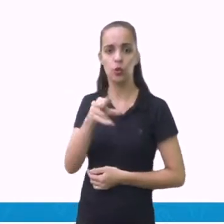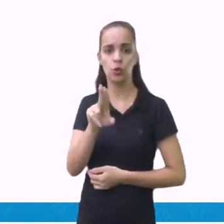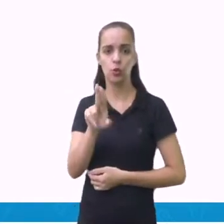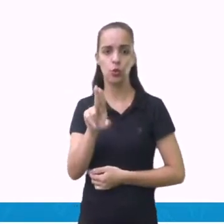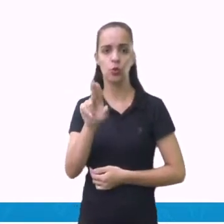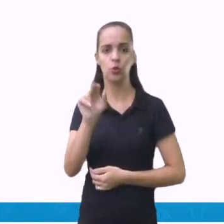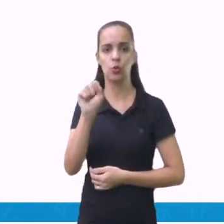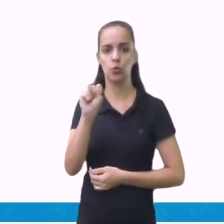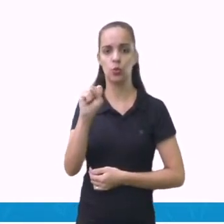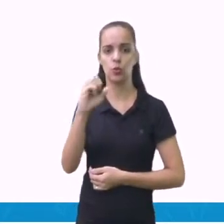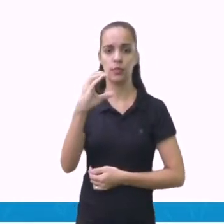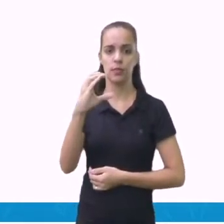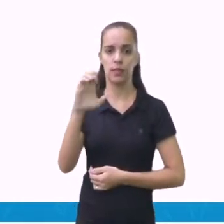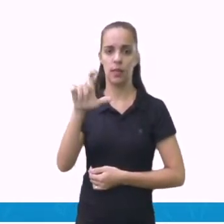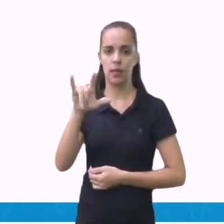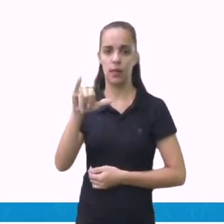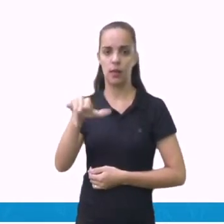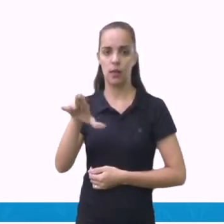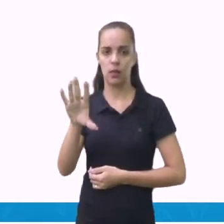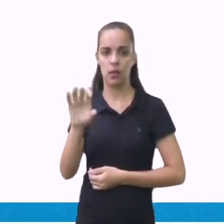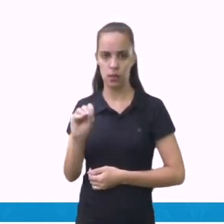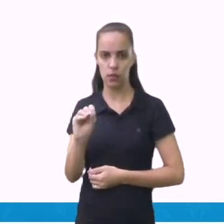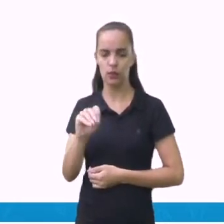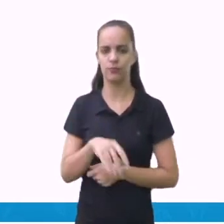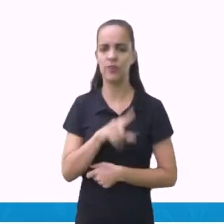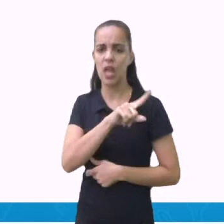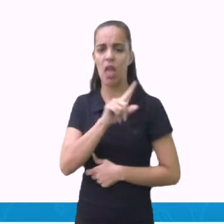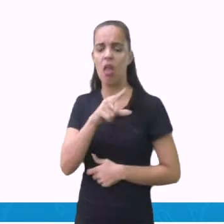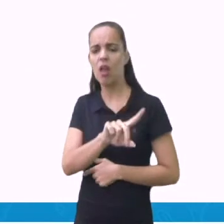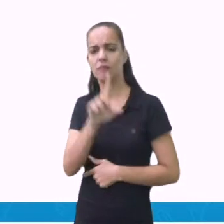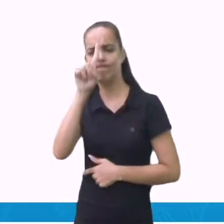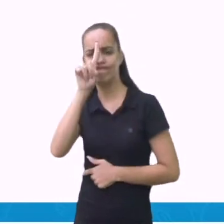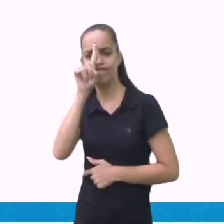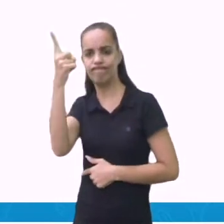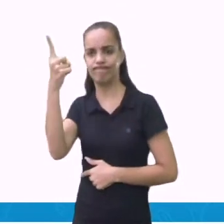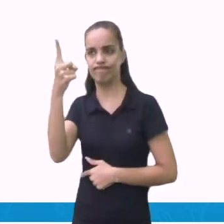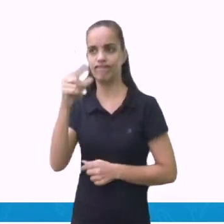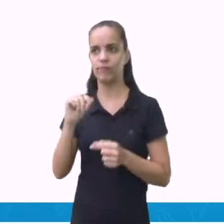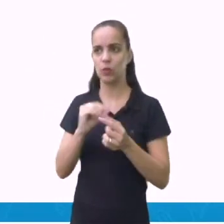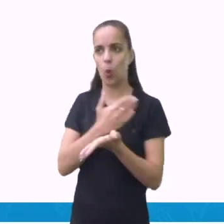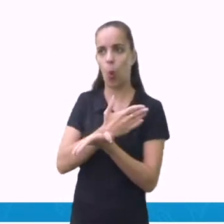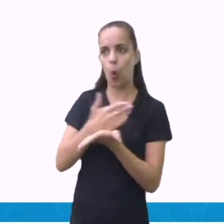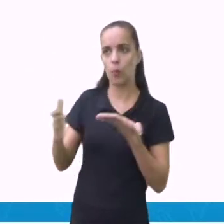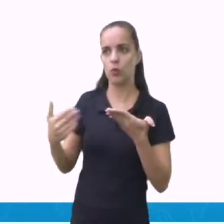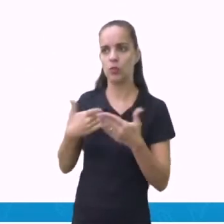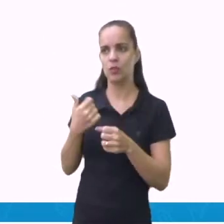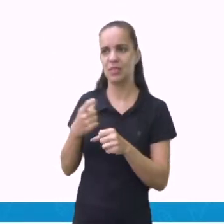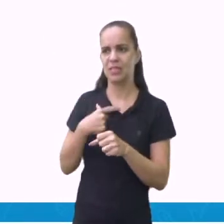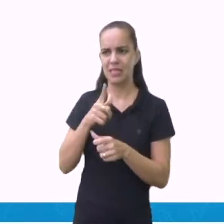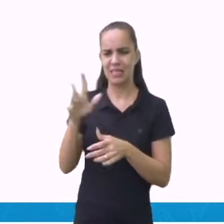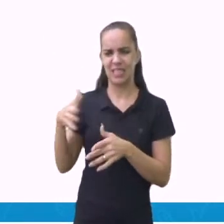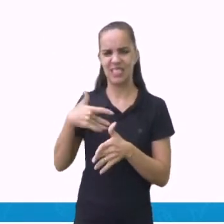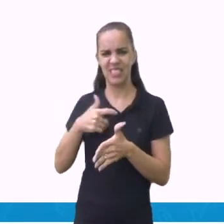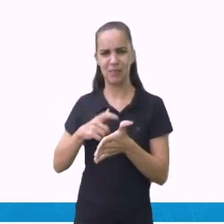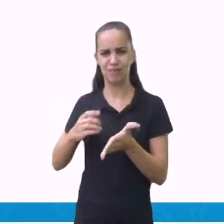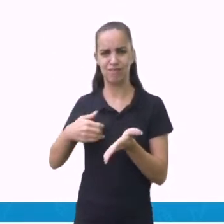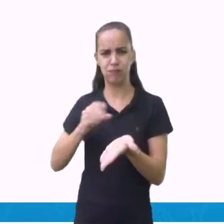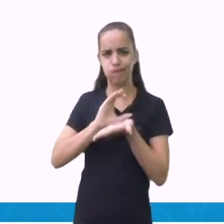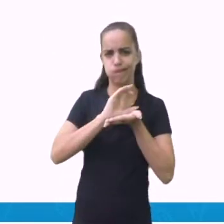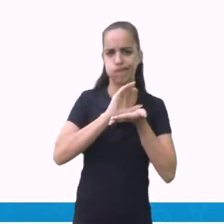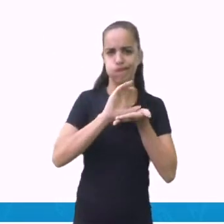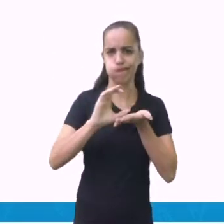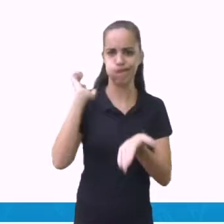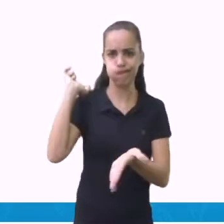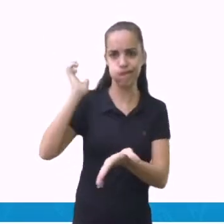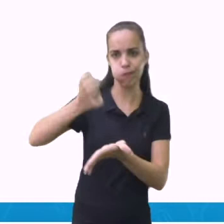mais conhecido como JK. Vocês conhecem muito, já devem ter ouvido falar de JK. Ele investiu de forma maciça